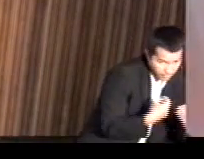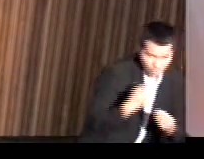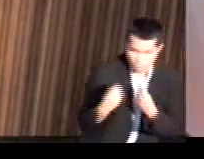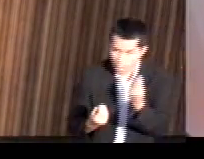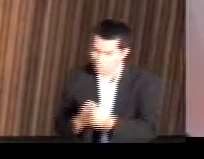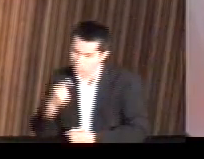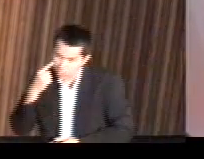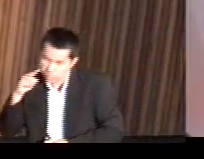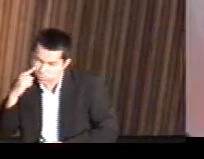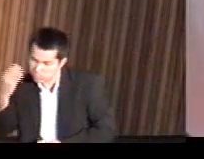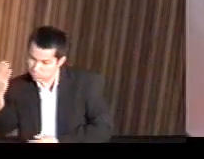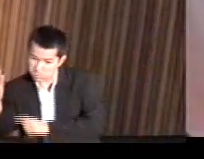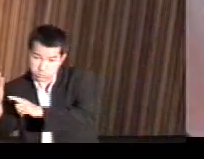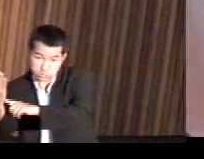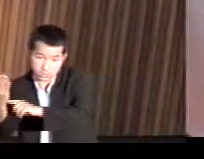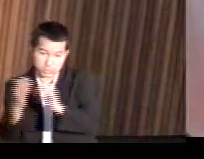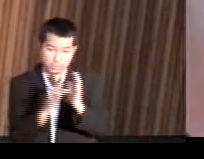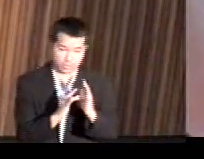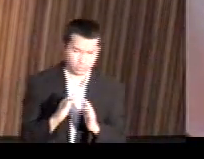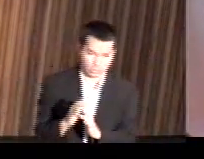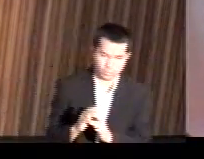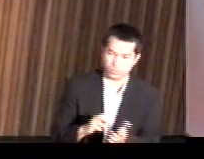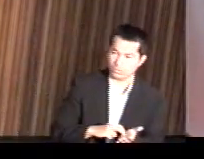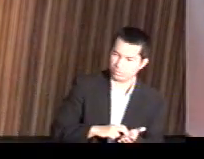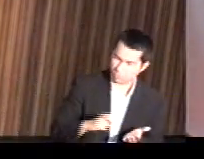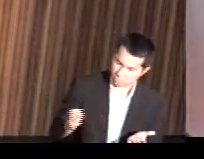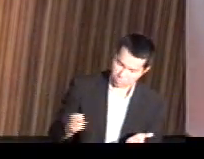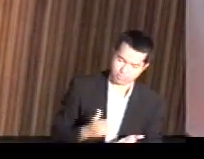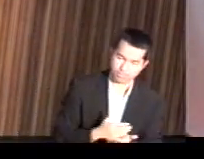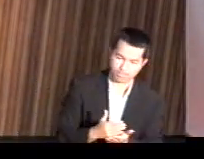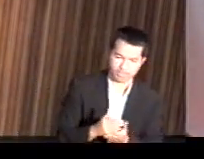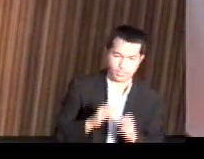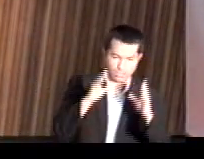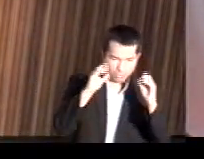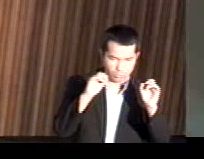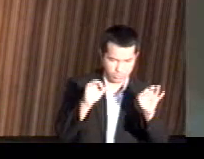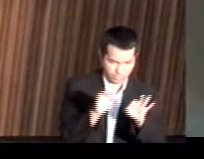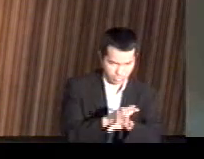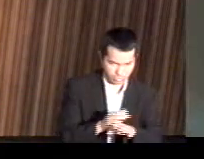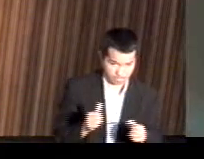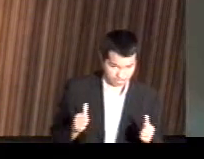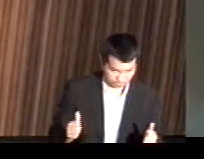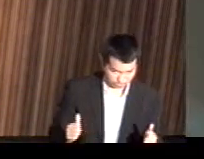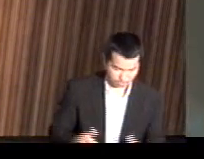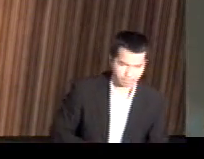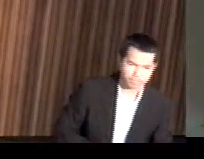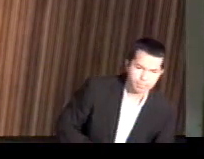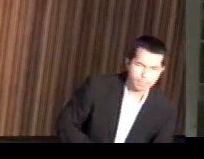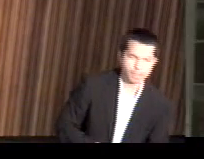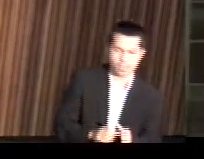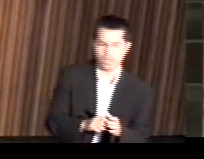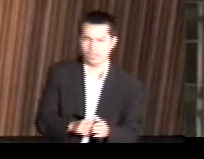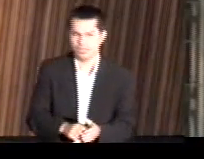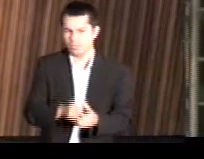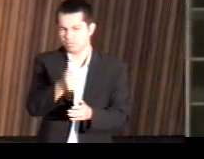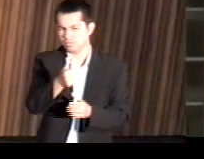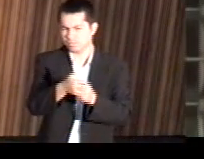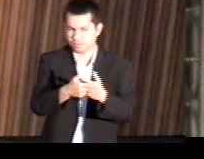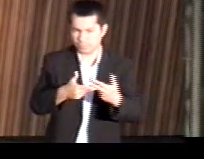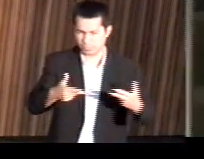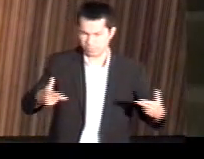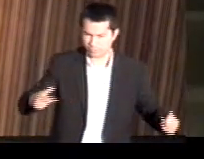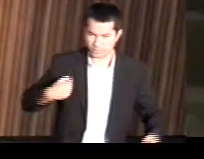Eu vou começar agora de manhã e vou terminar hoje à noite. A primeira lição tem a ver com